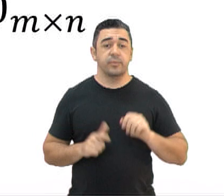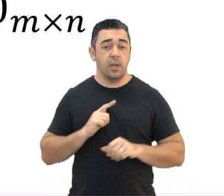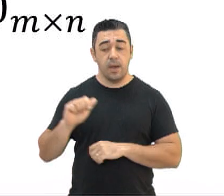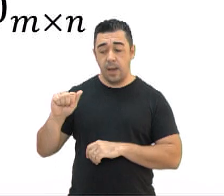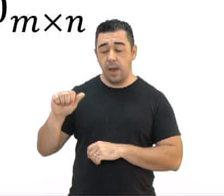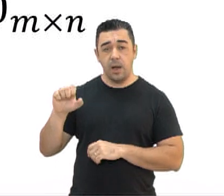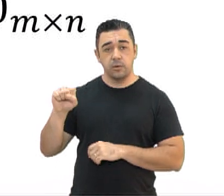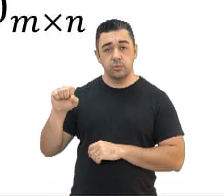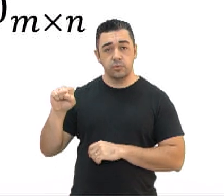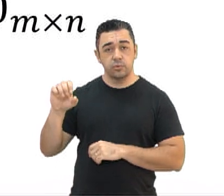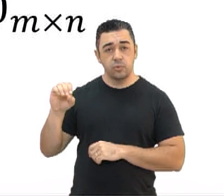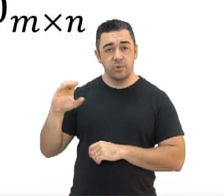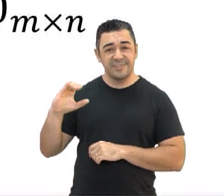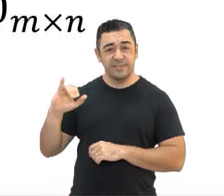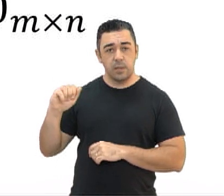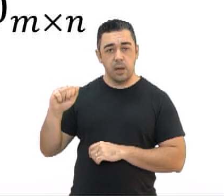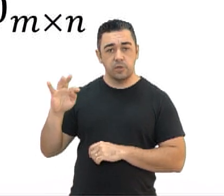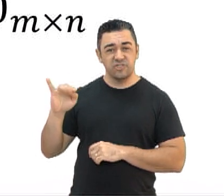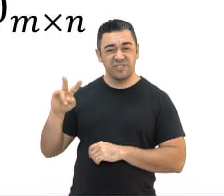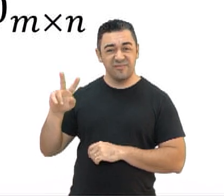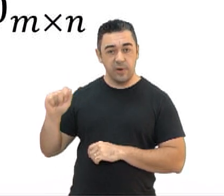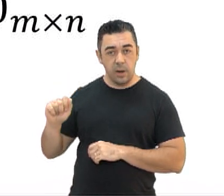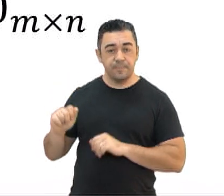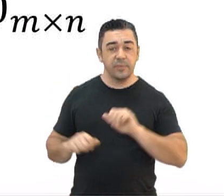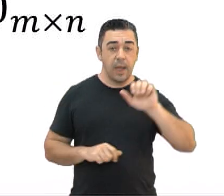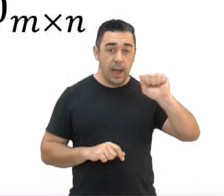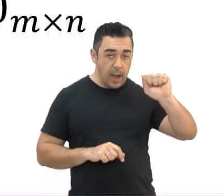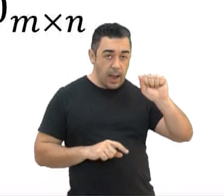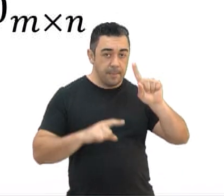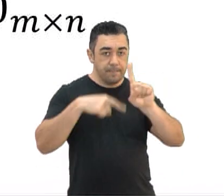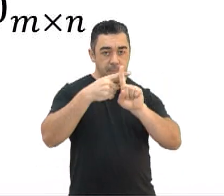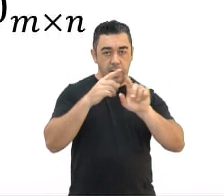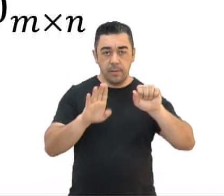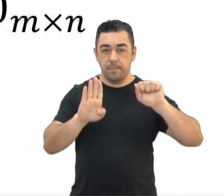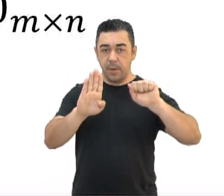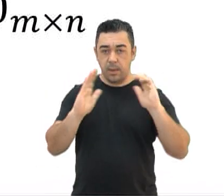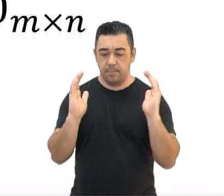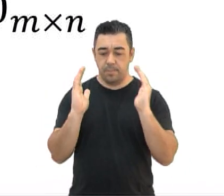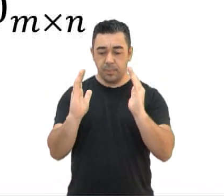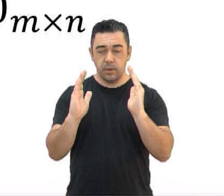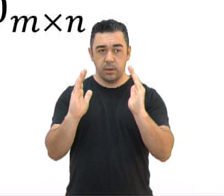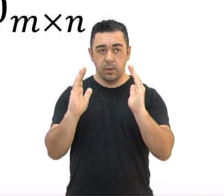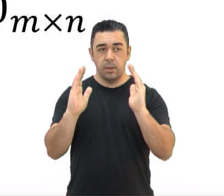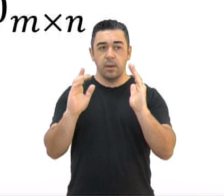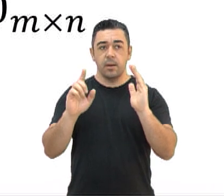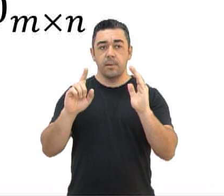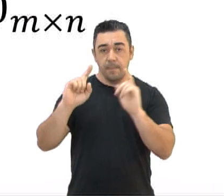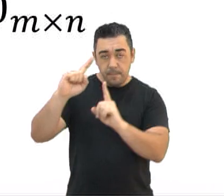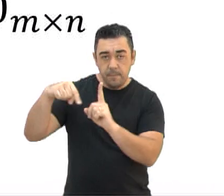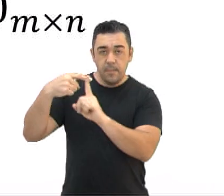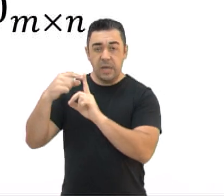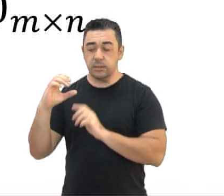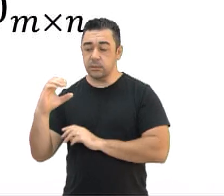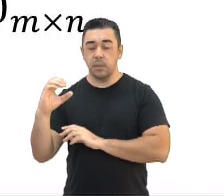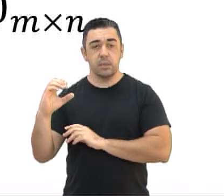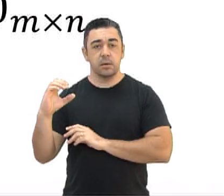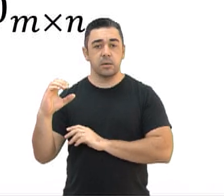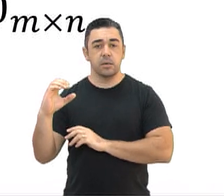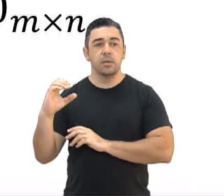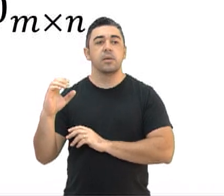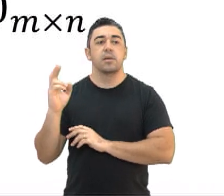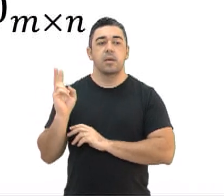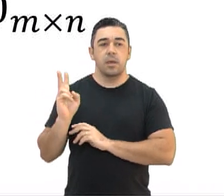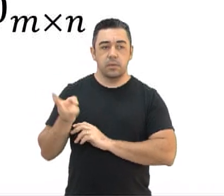eu fazer assim, A mais B, certo? Resolver primeiro ali o que está entre parênteses e somar mais C, será a mesma